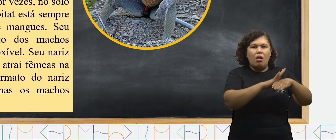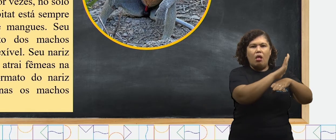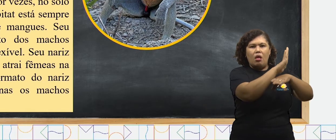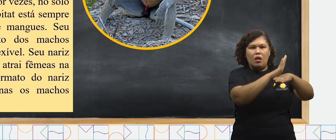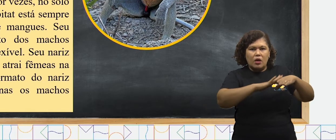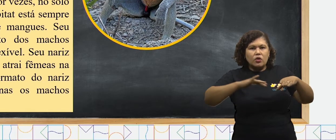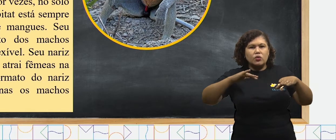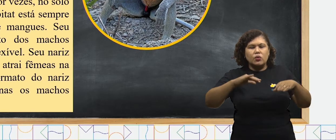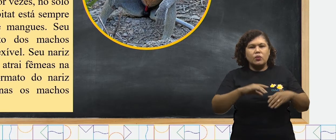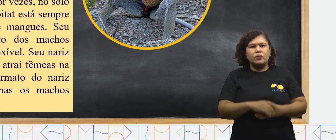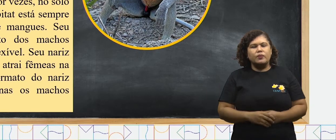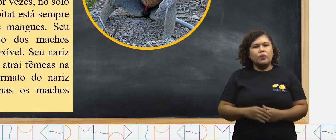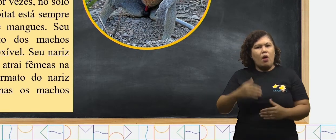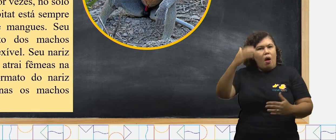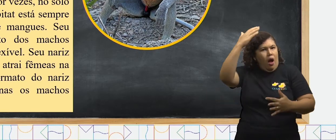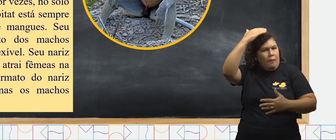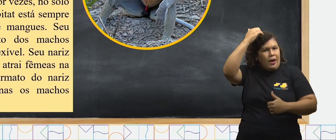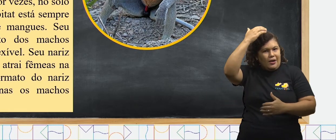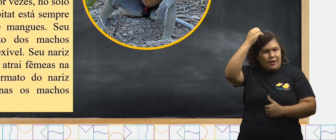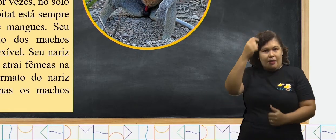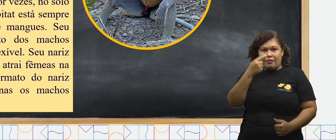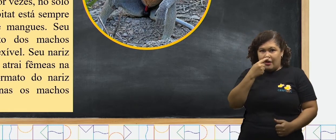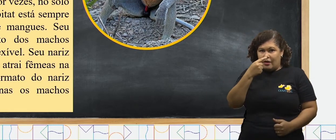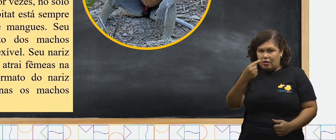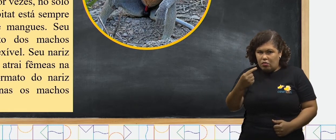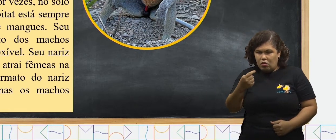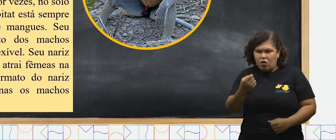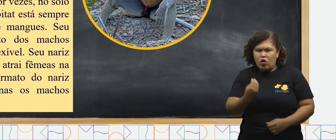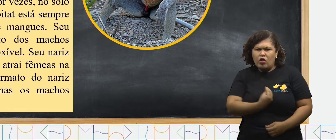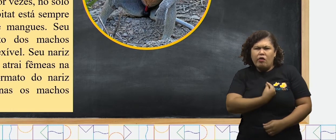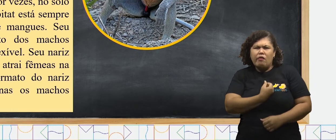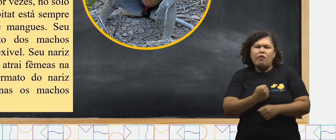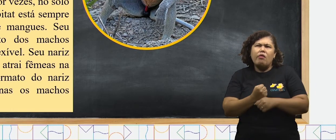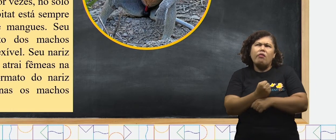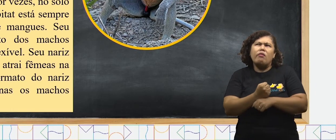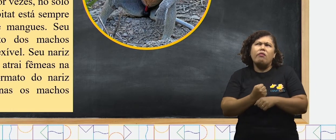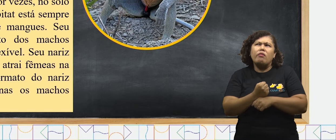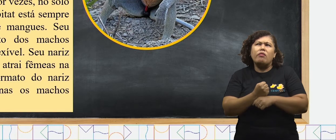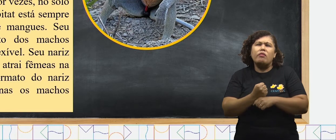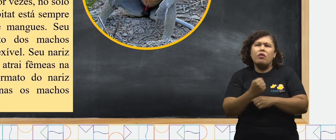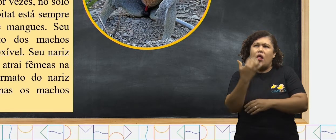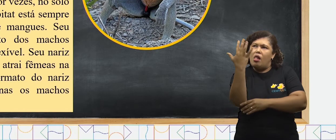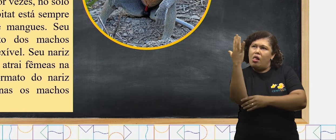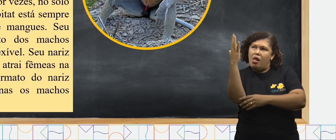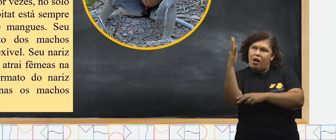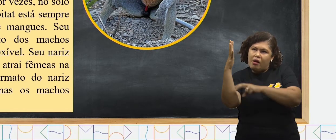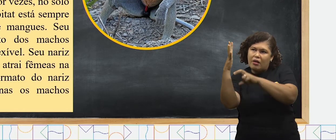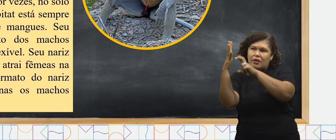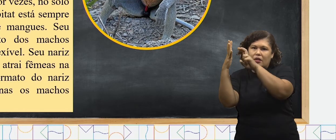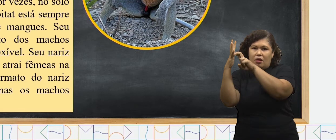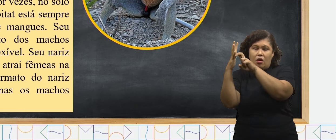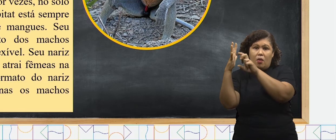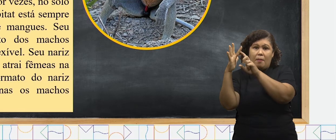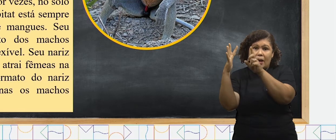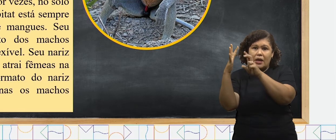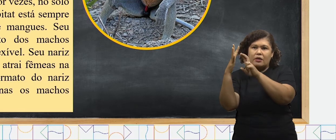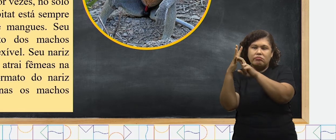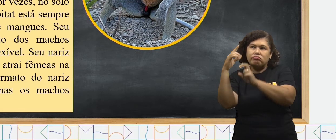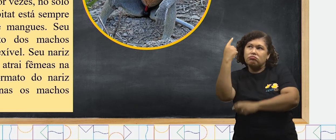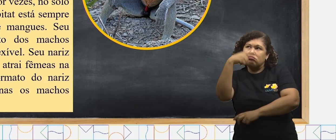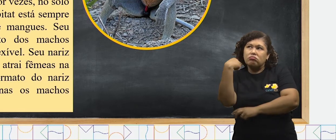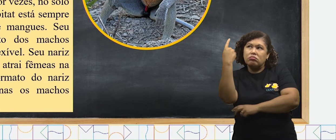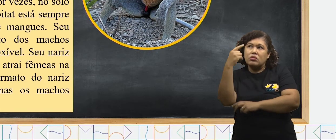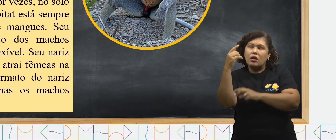Índico. Os macacos narigudos passam bastante parte do tempo em árvores e, por vezes,